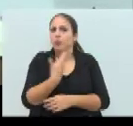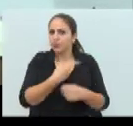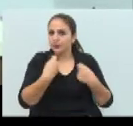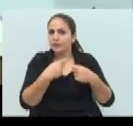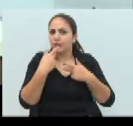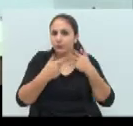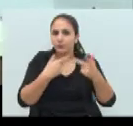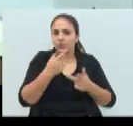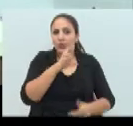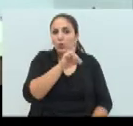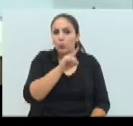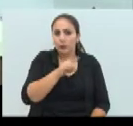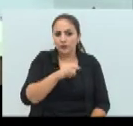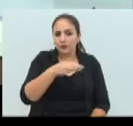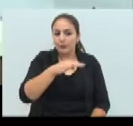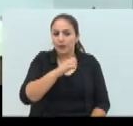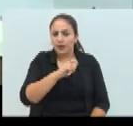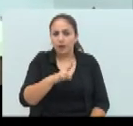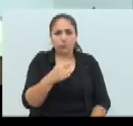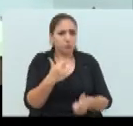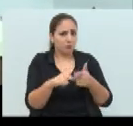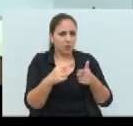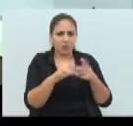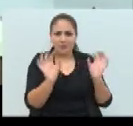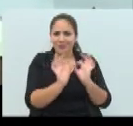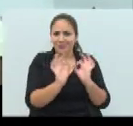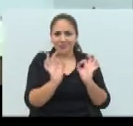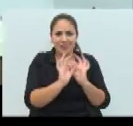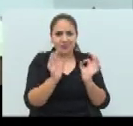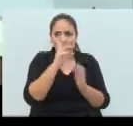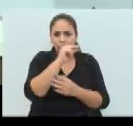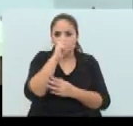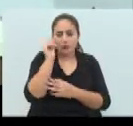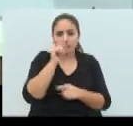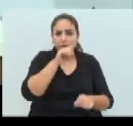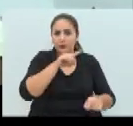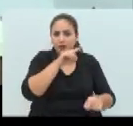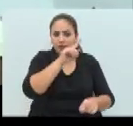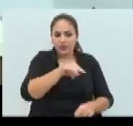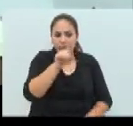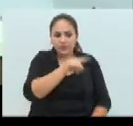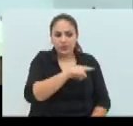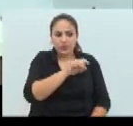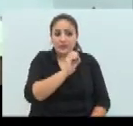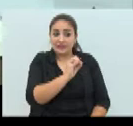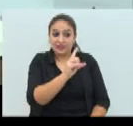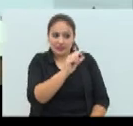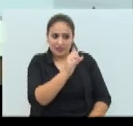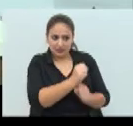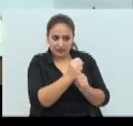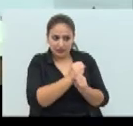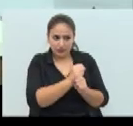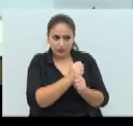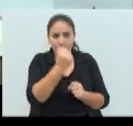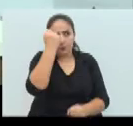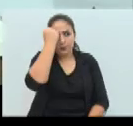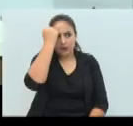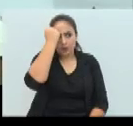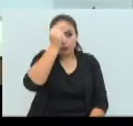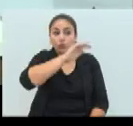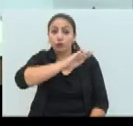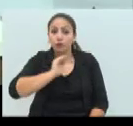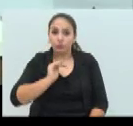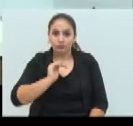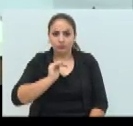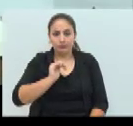dizer isso, vereador Luiz Miguel. Não há problema algum que o município cancele. Deu a concessão por 10 anos, se arrependeu, quer retirar.